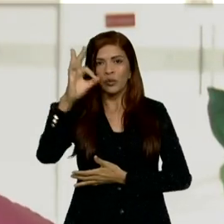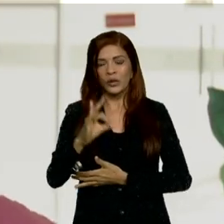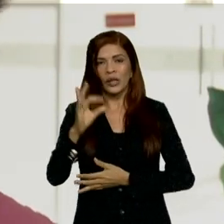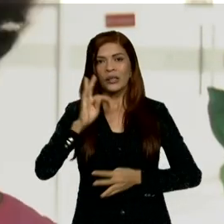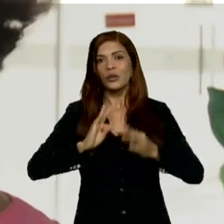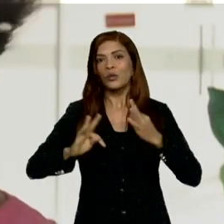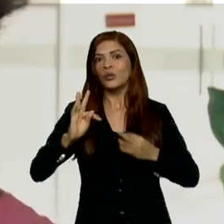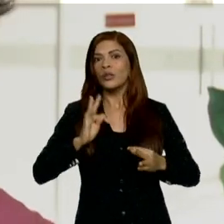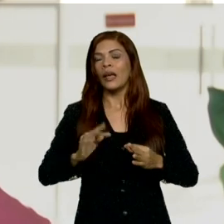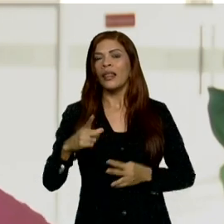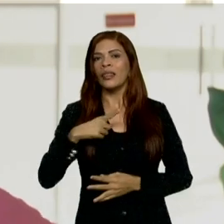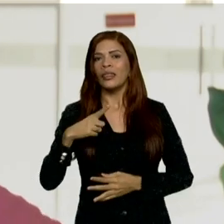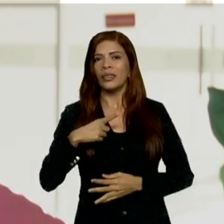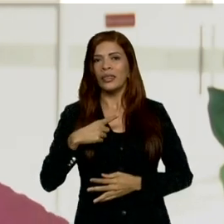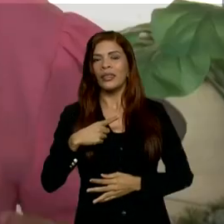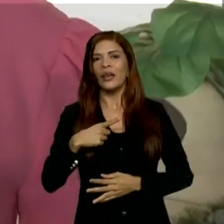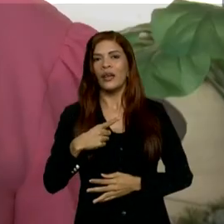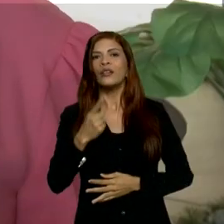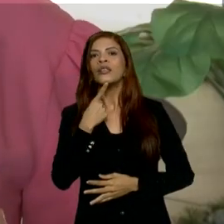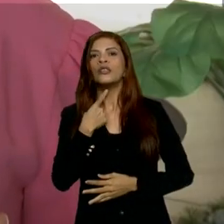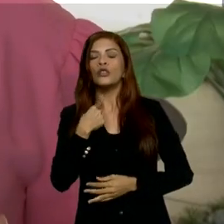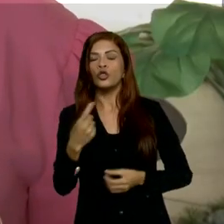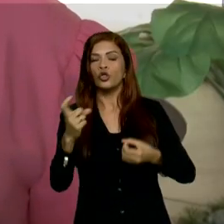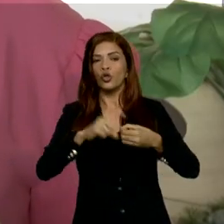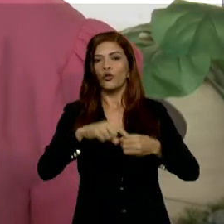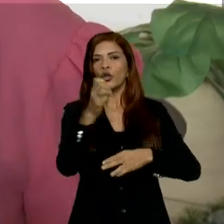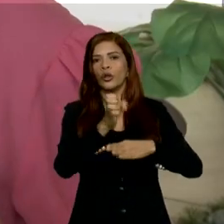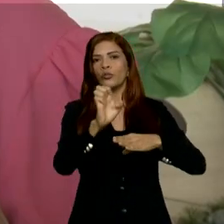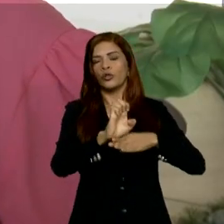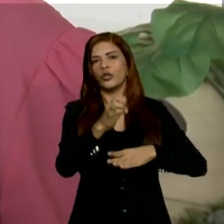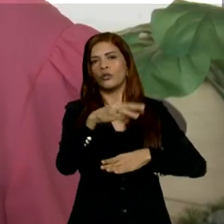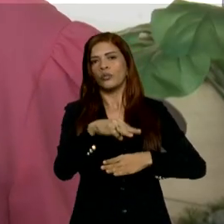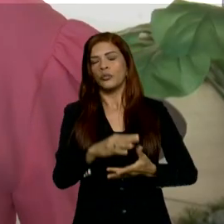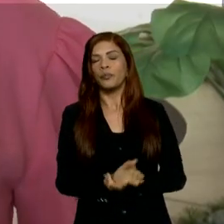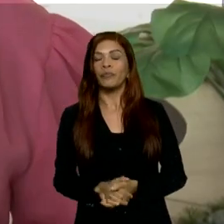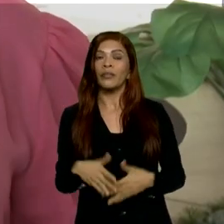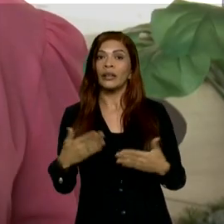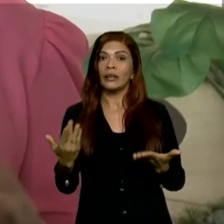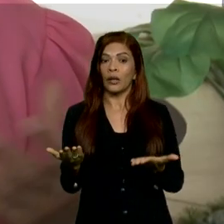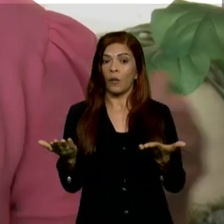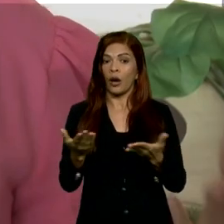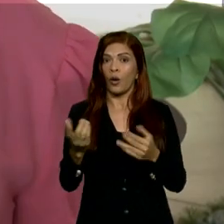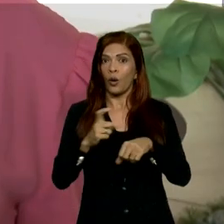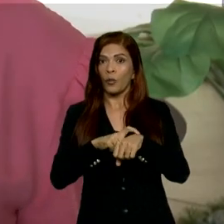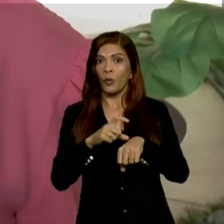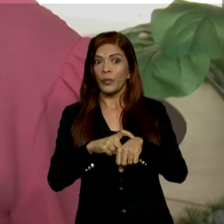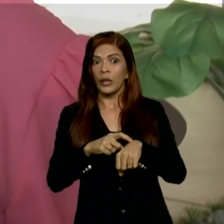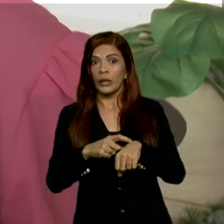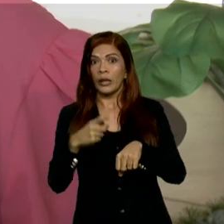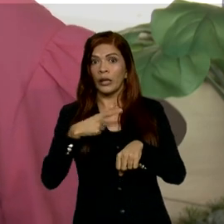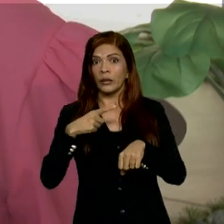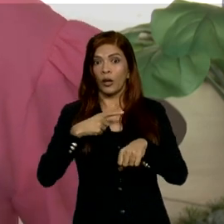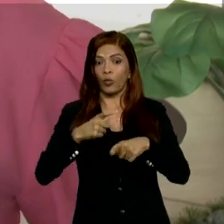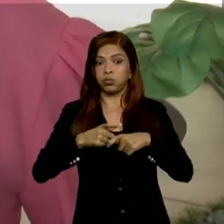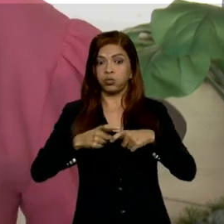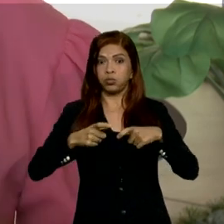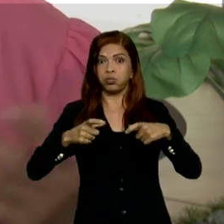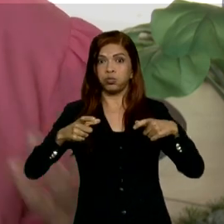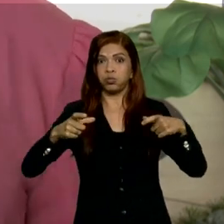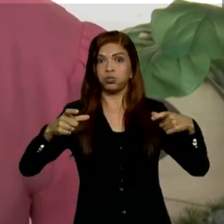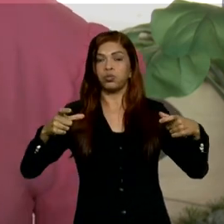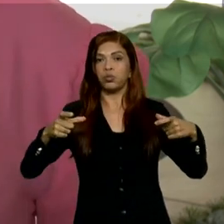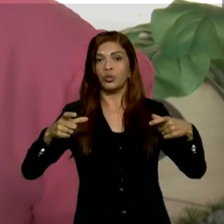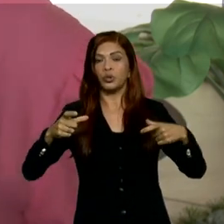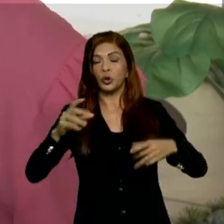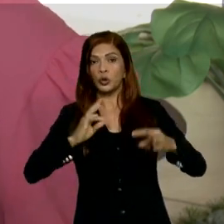demonstram interesse em retornar ao estado quando a gente chega a esse momento que nós estamos com um fluxo bem grande de turistas e